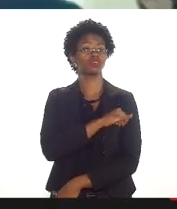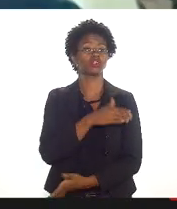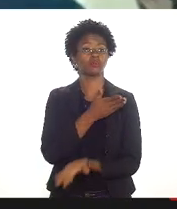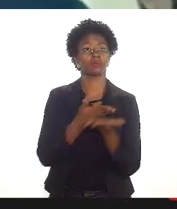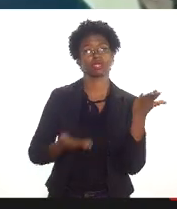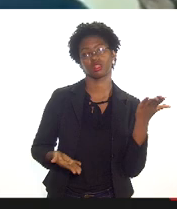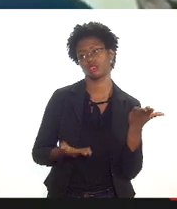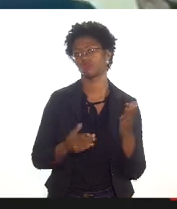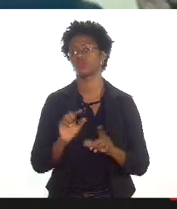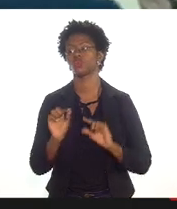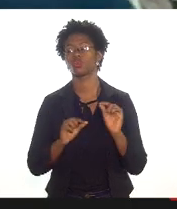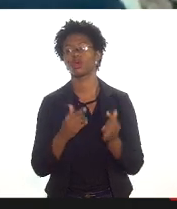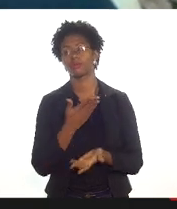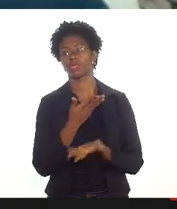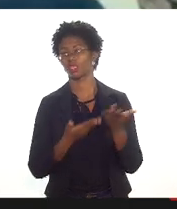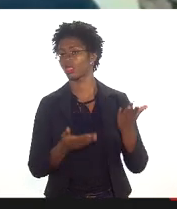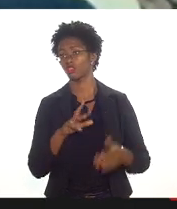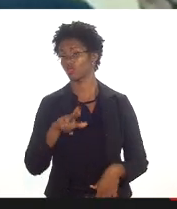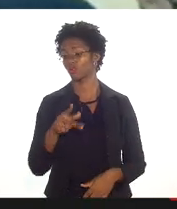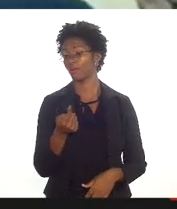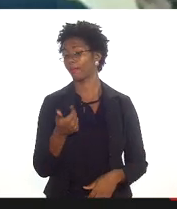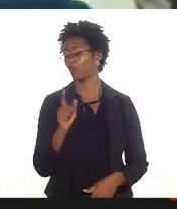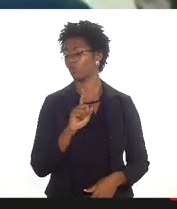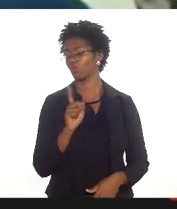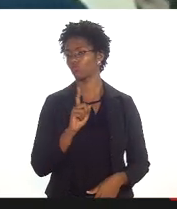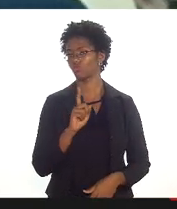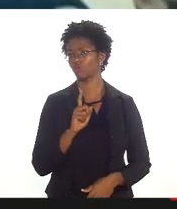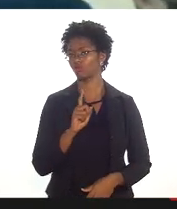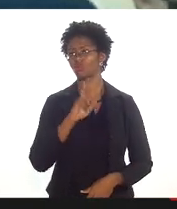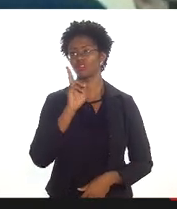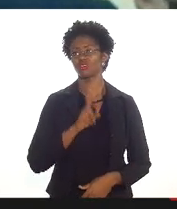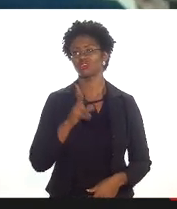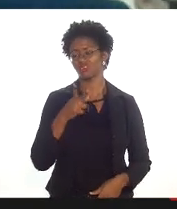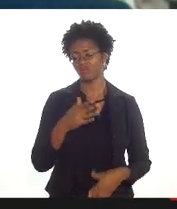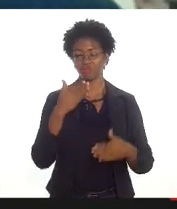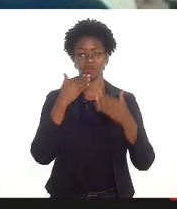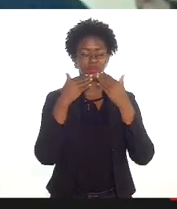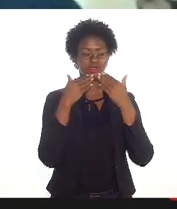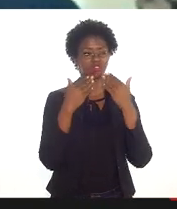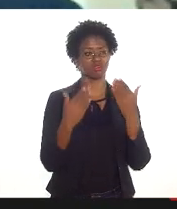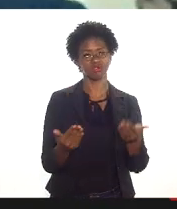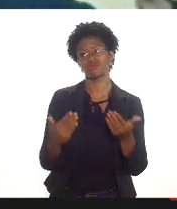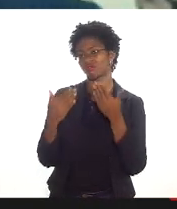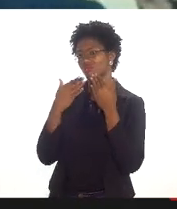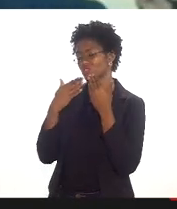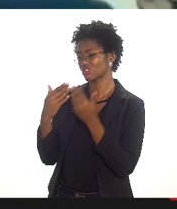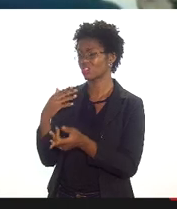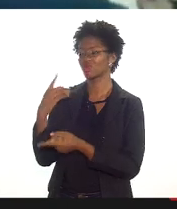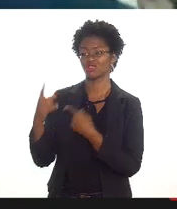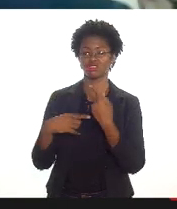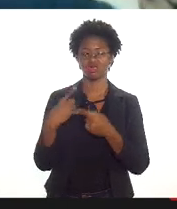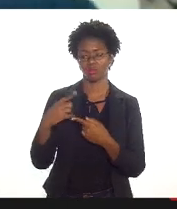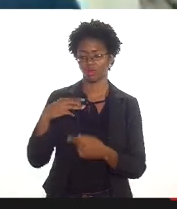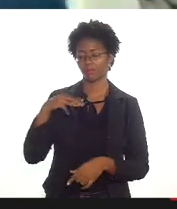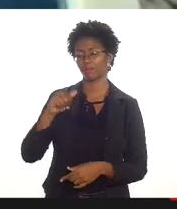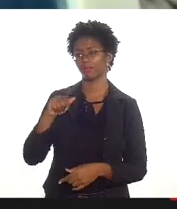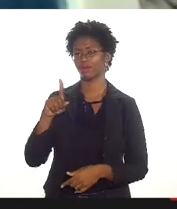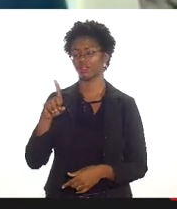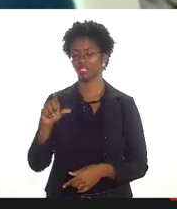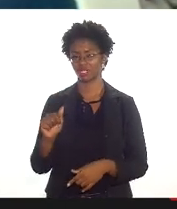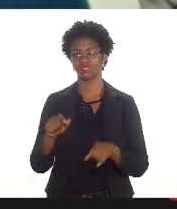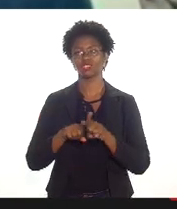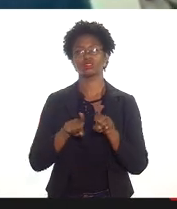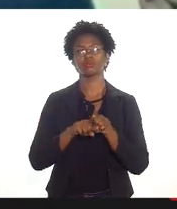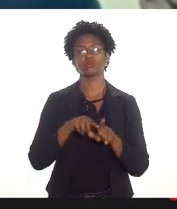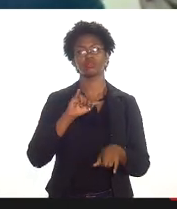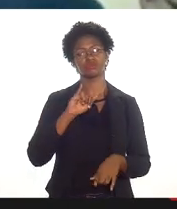perdendo. E não é pouco. Cada hora em que se faz uma apresentação, depois da apresentação da doutora Magda e depois da exposição